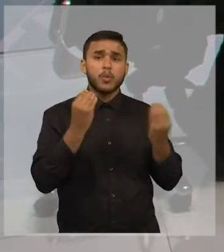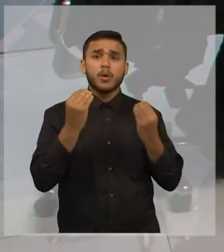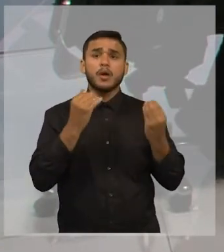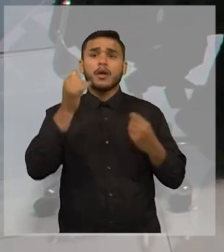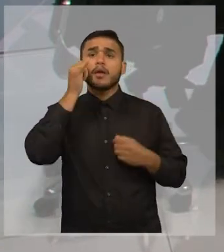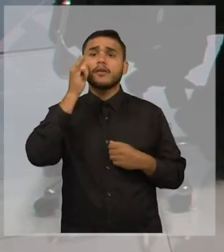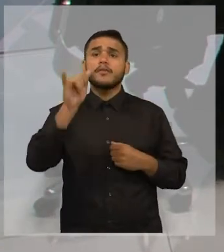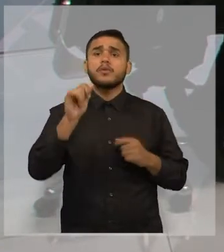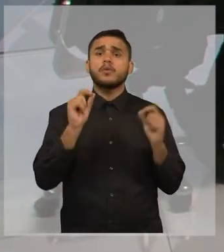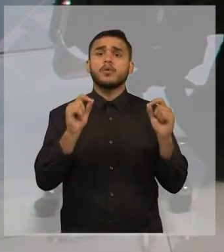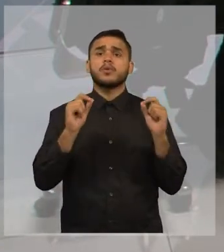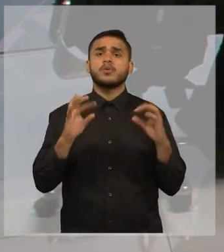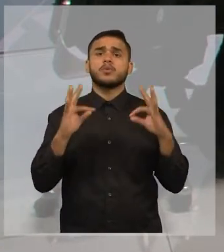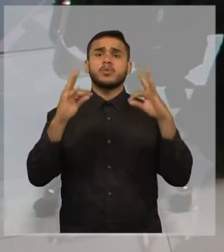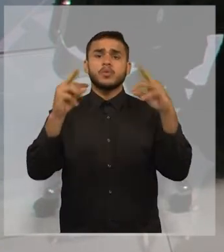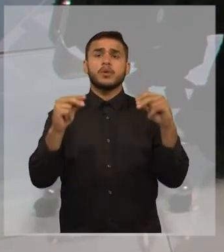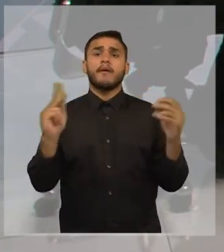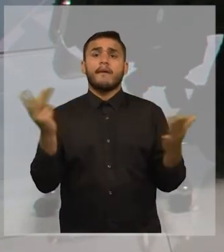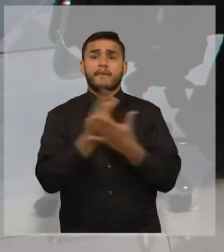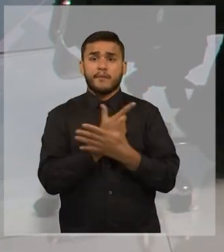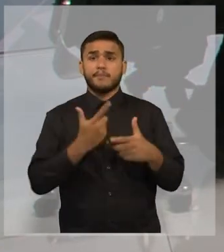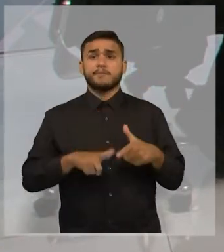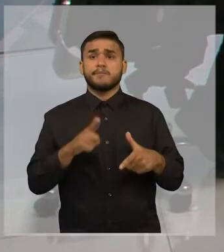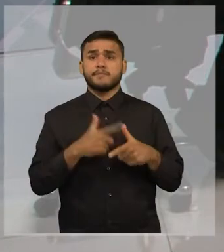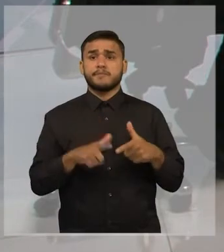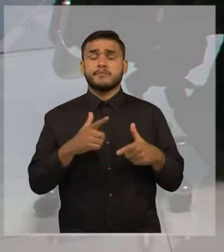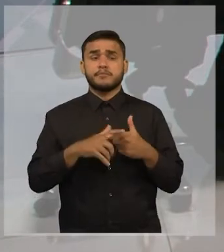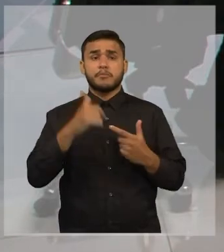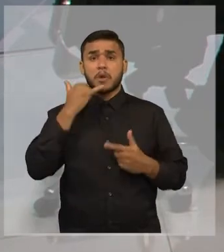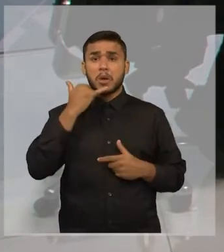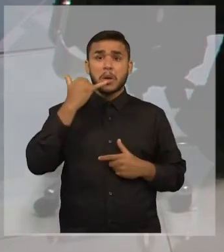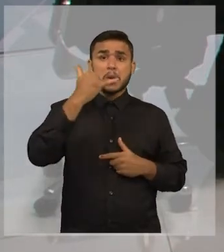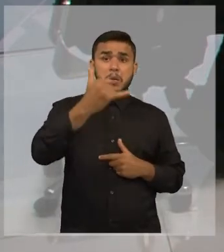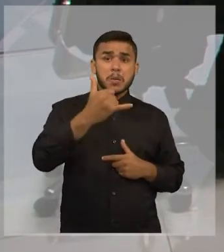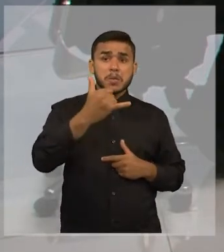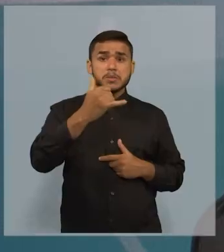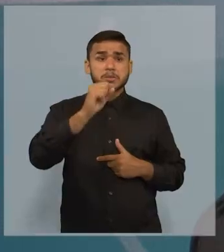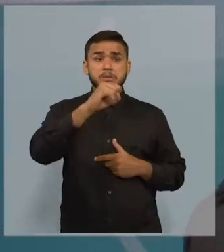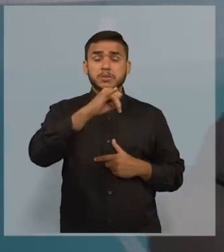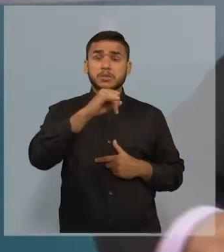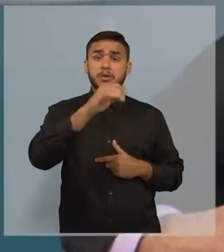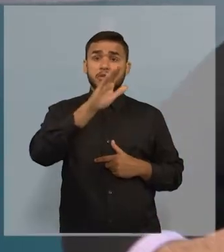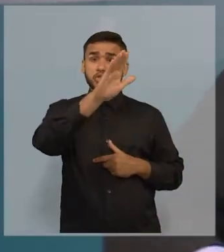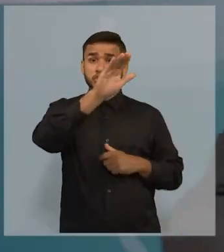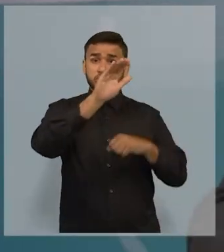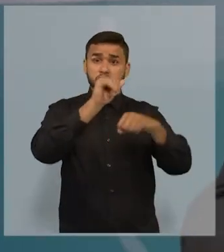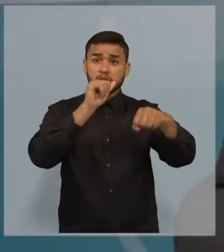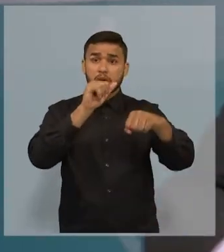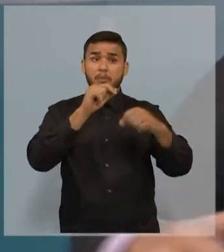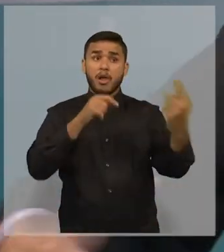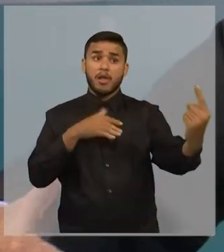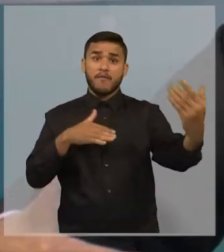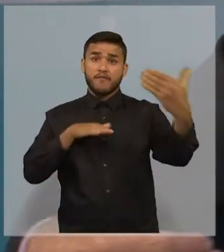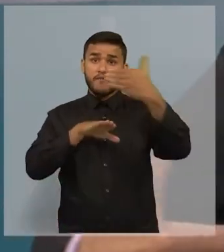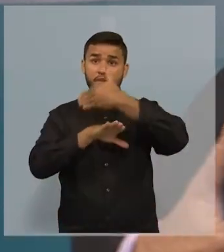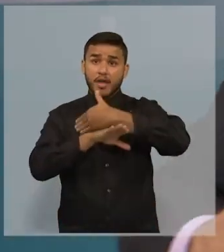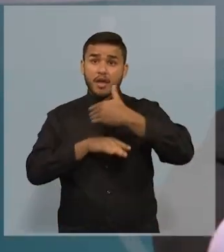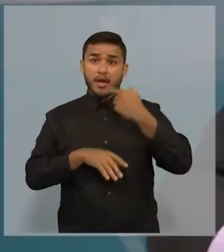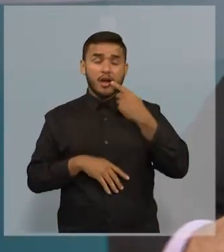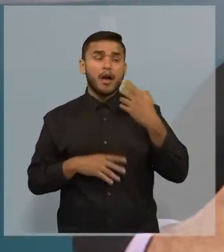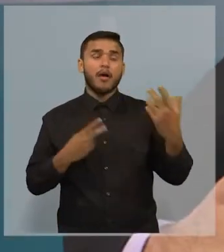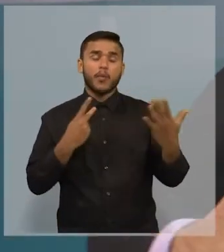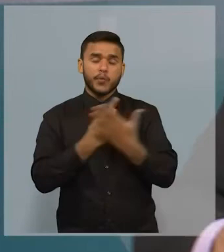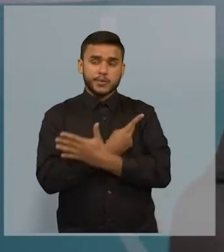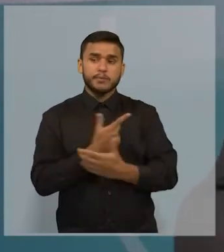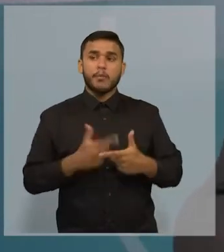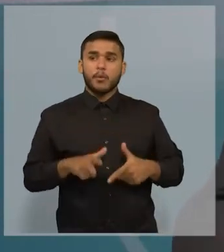eles disseram, e eu acredito, que eles fizeram aquilo para evitar o enxame que aconteceria se o Lula fosse convidado, ia